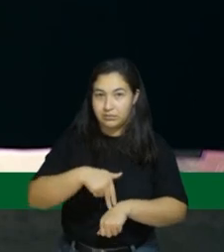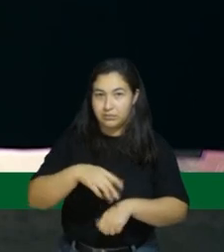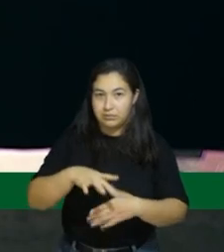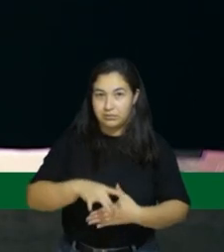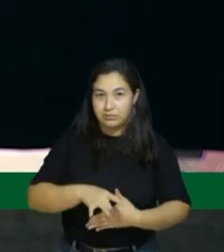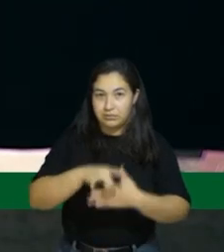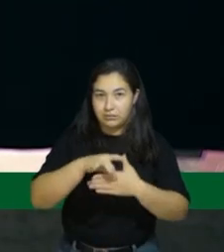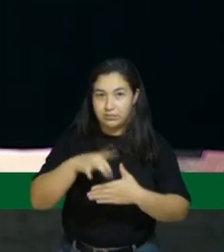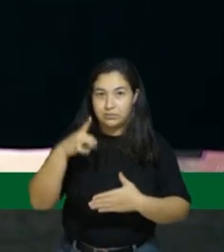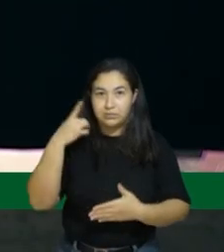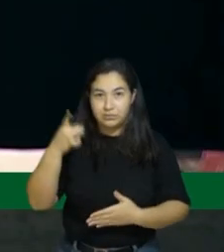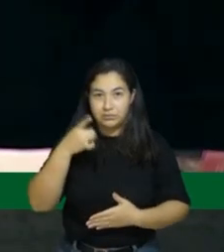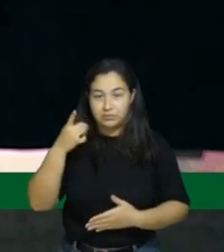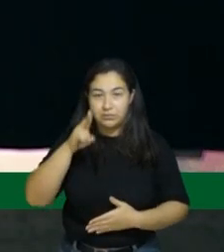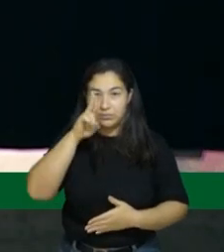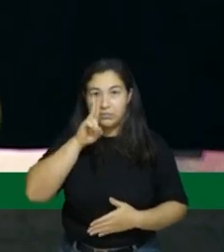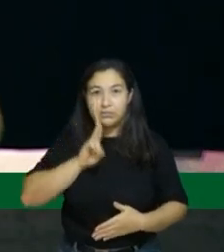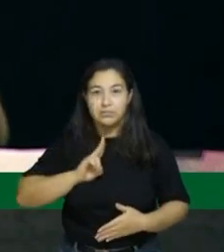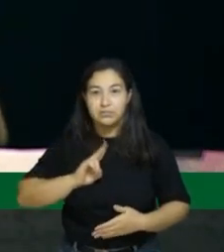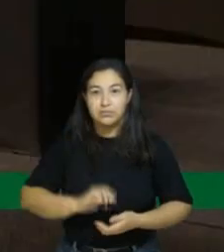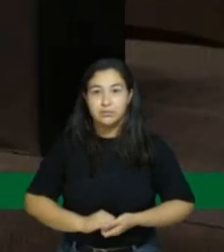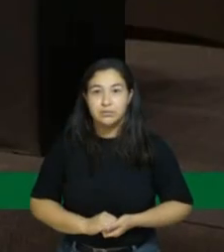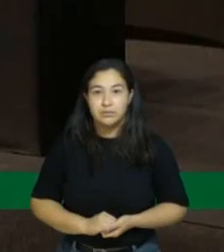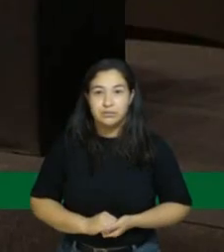governo Deputado Ivan natz